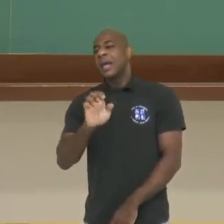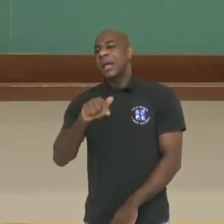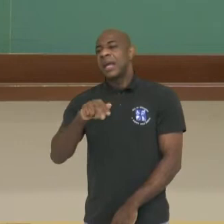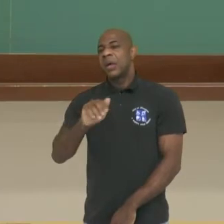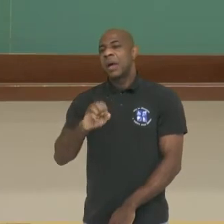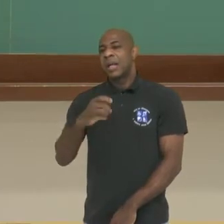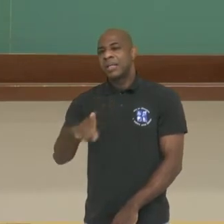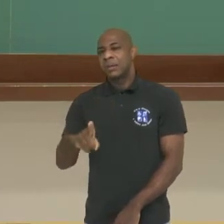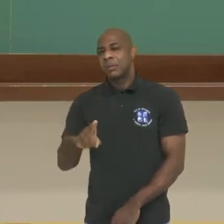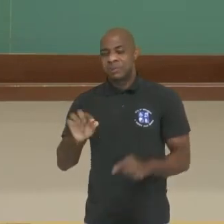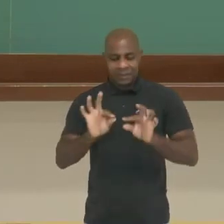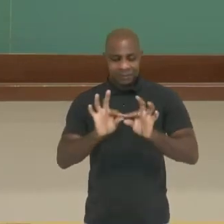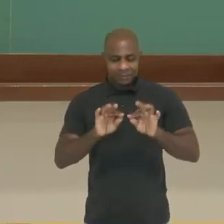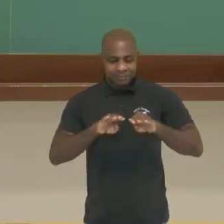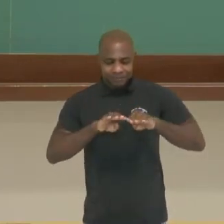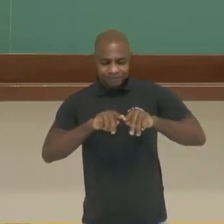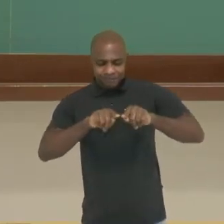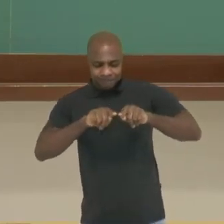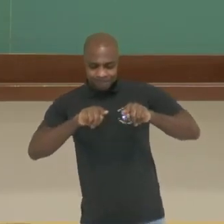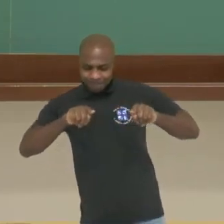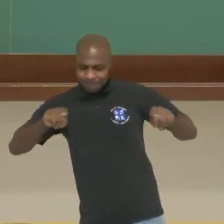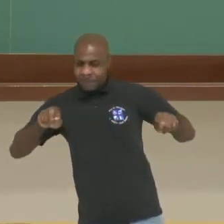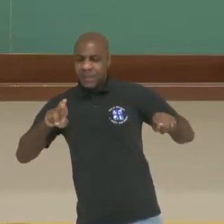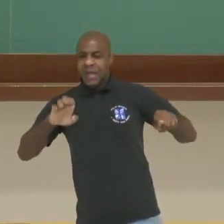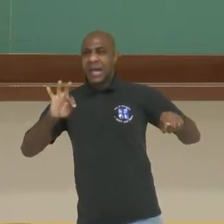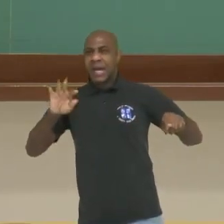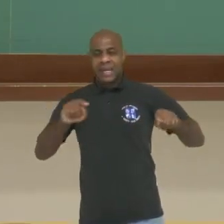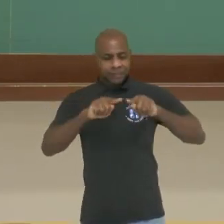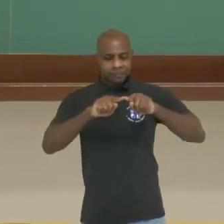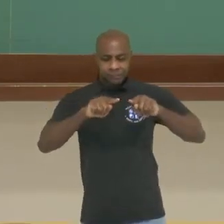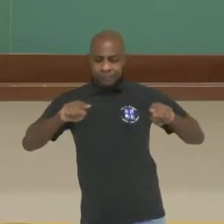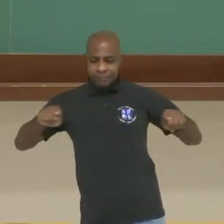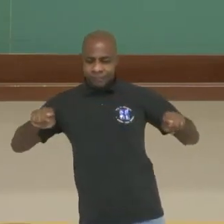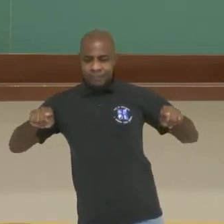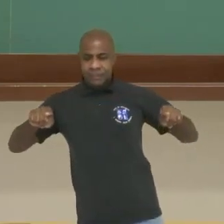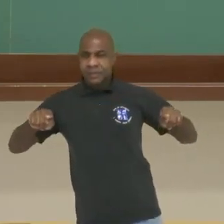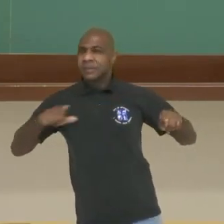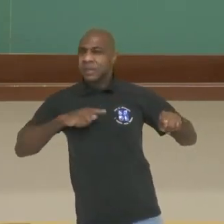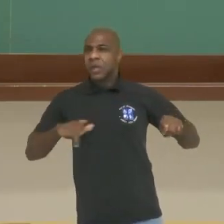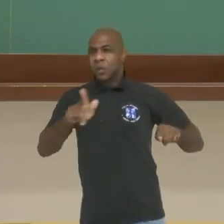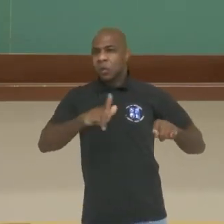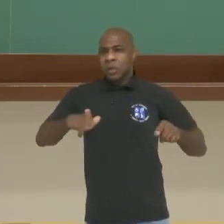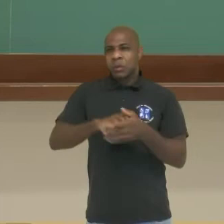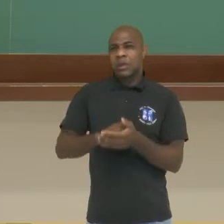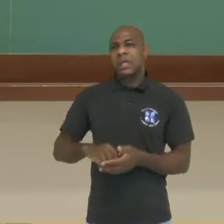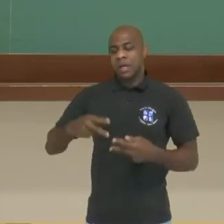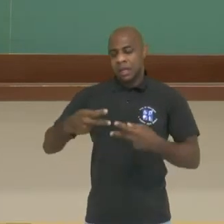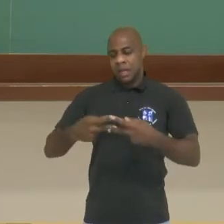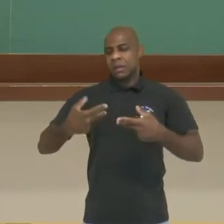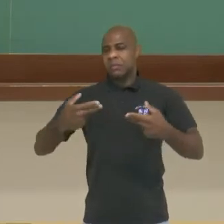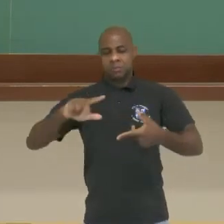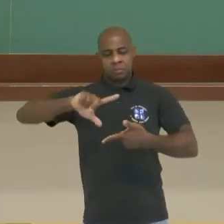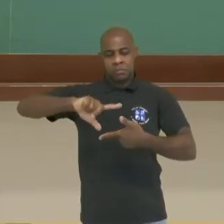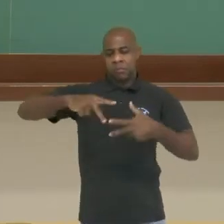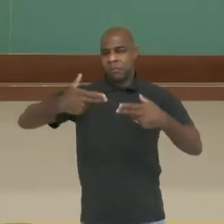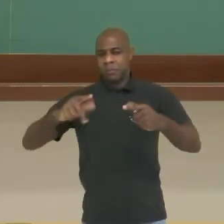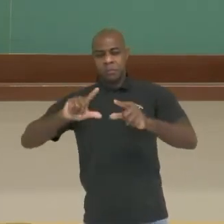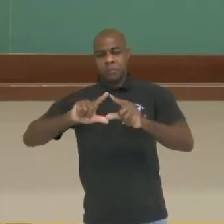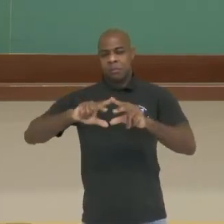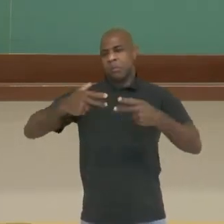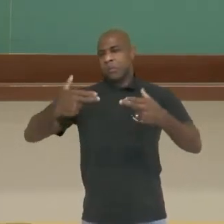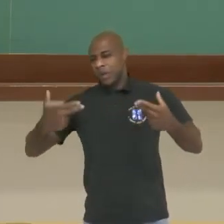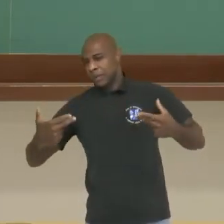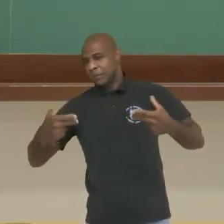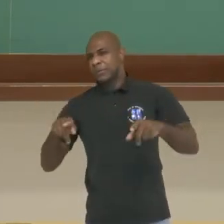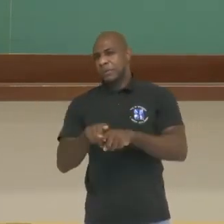que a geometria analítica ela faz exatamente a junção entre a geometria tradicional com a álgebra. Isso foi feito pelo